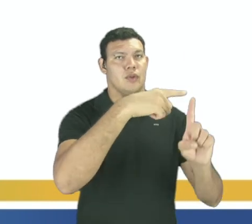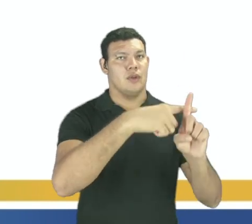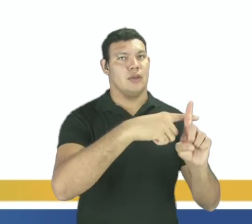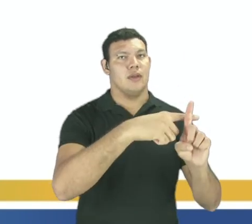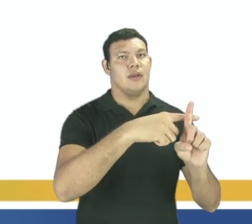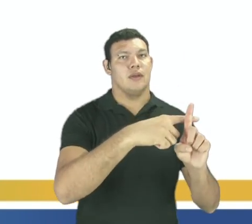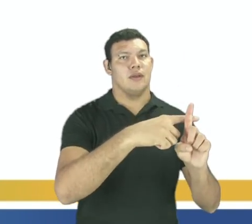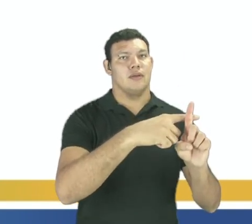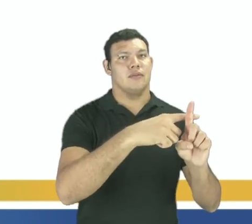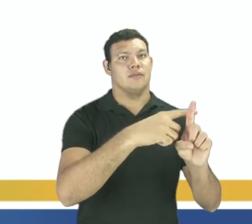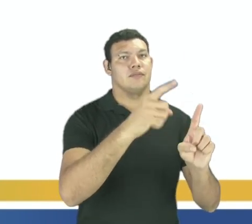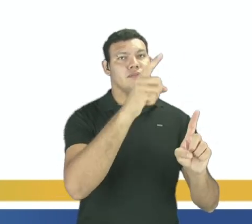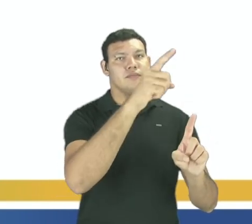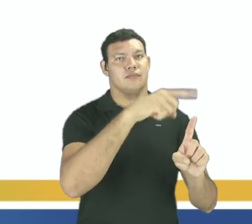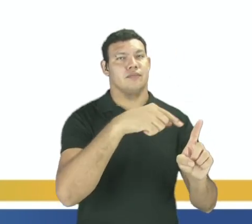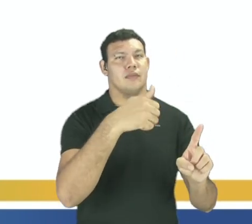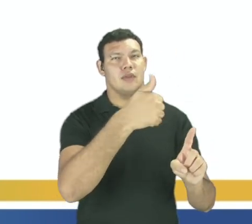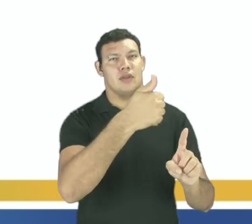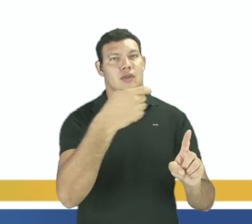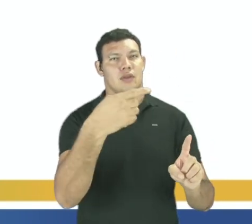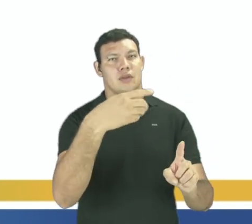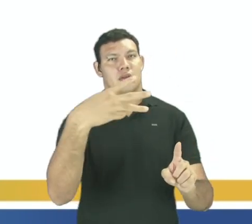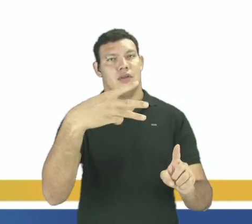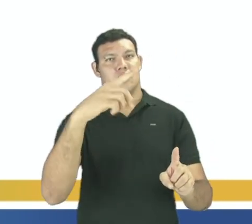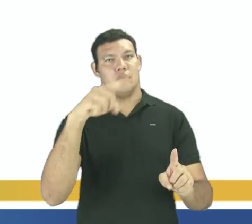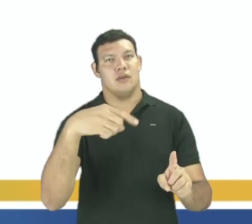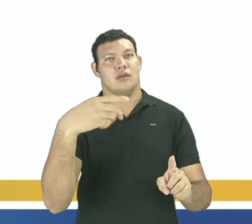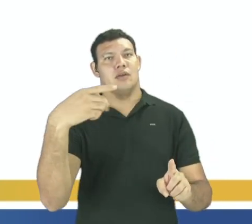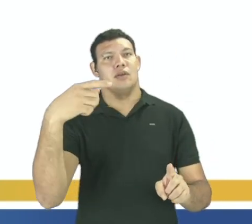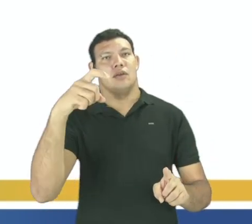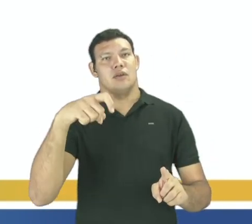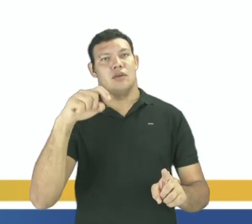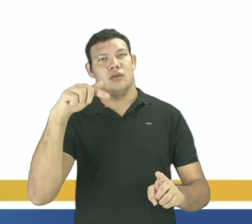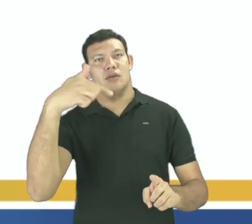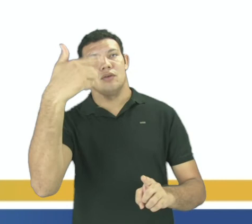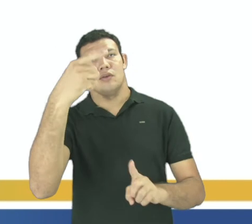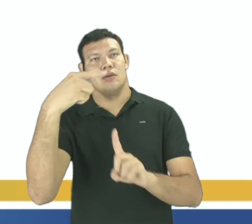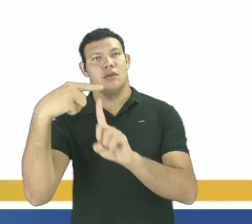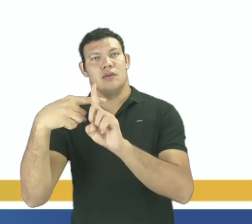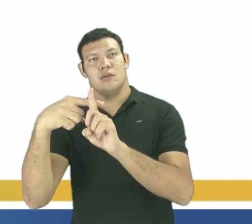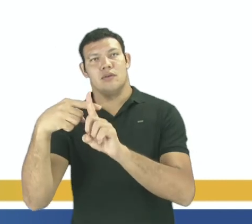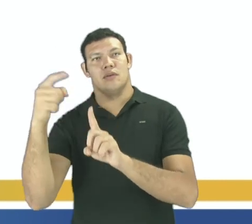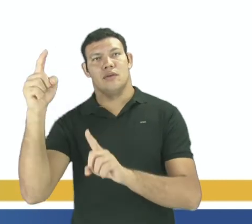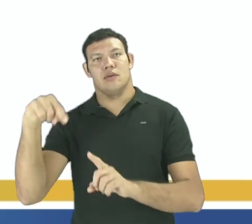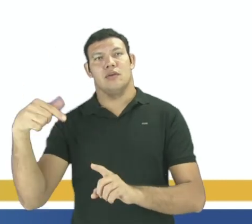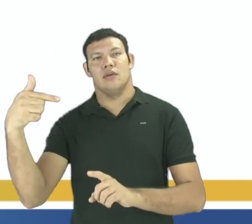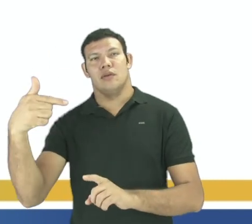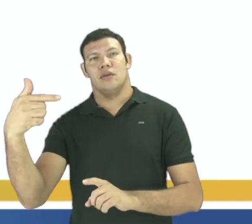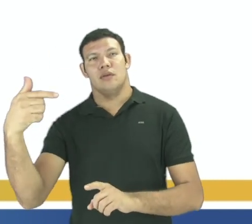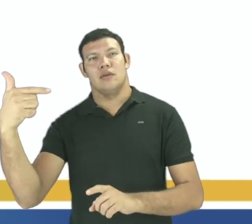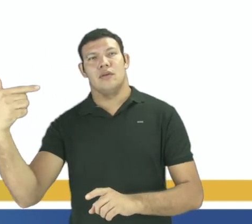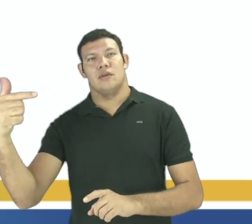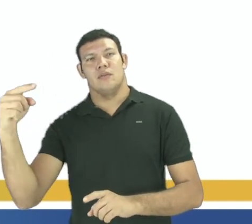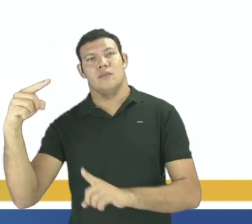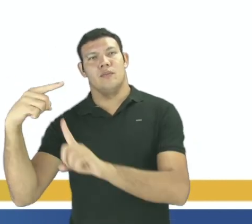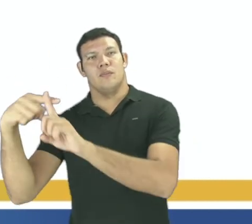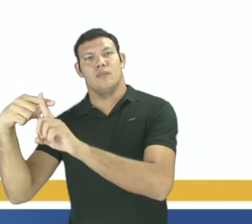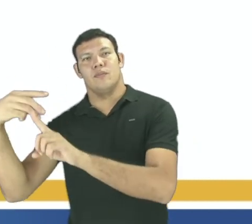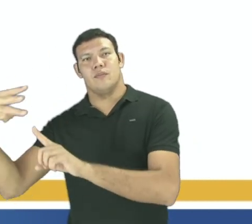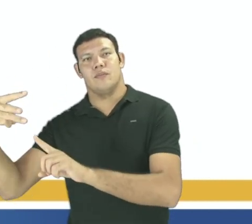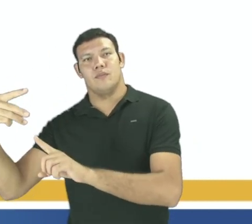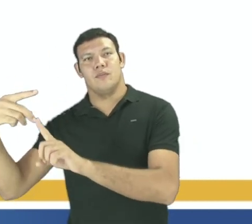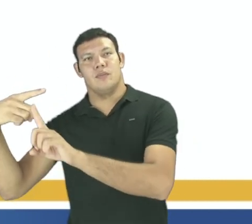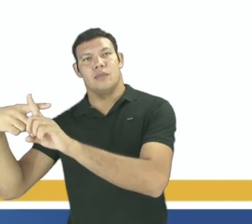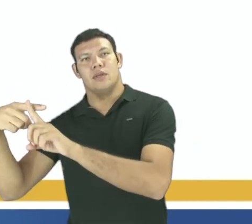o menos 2 mais 3 mais 5. E depois nós temos os termos semelhantes, 1 menos 4 e menos 2. E